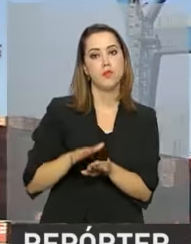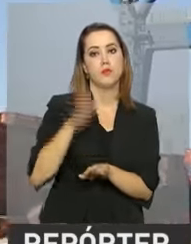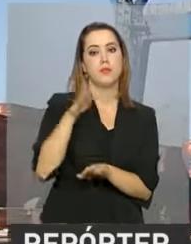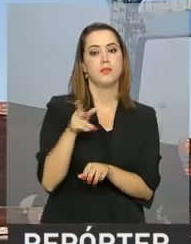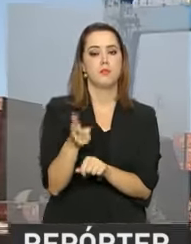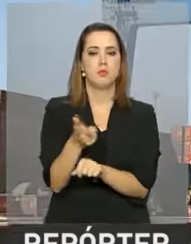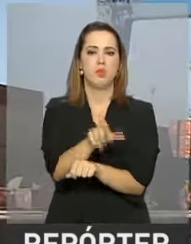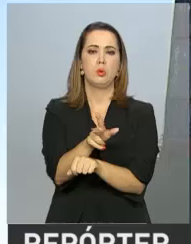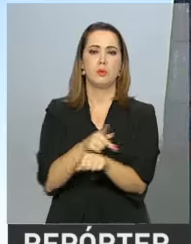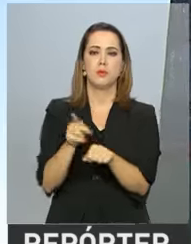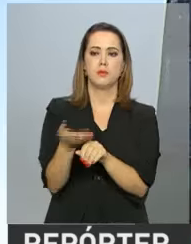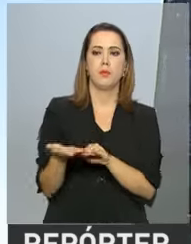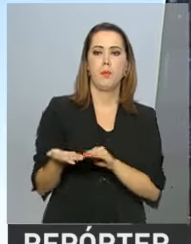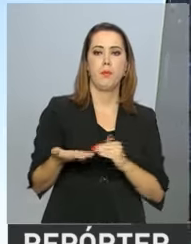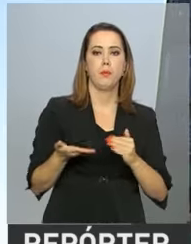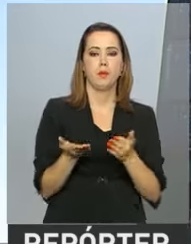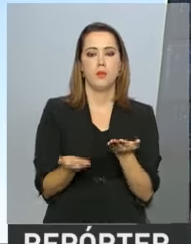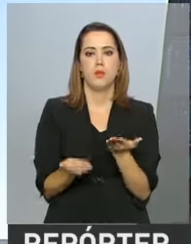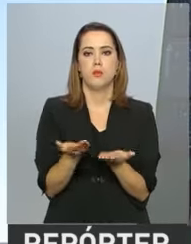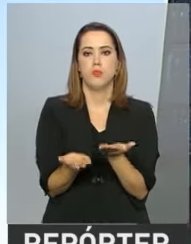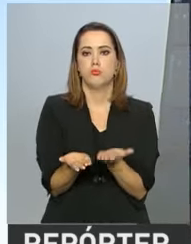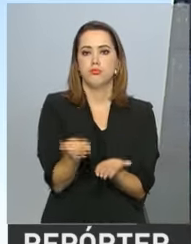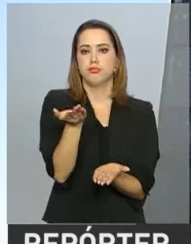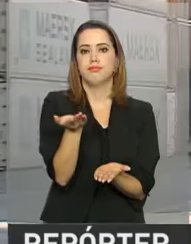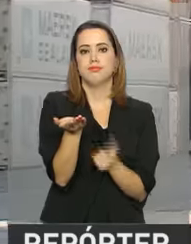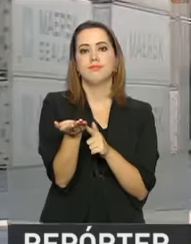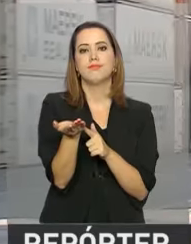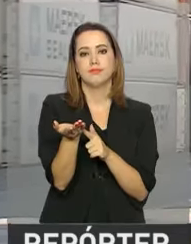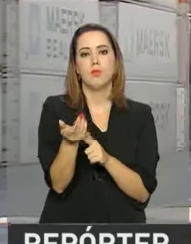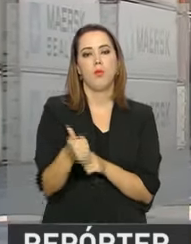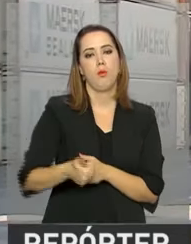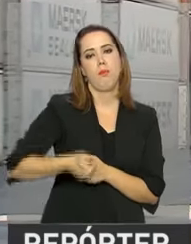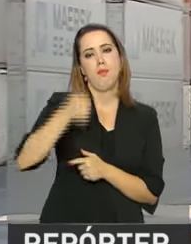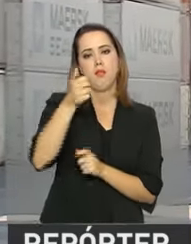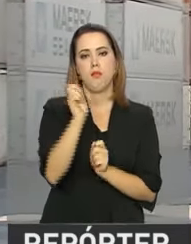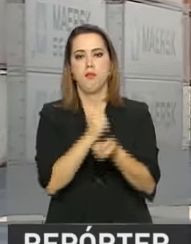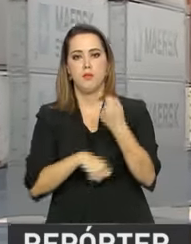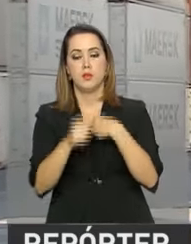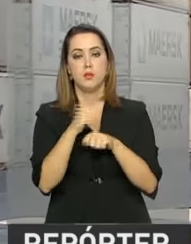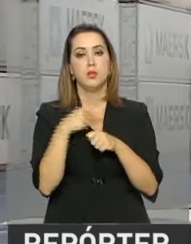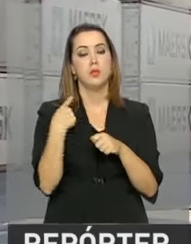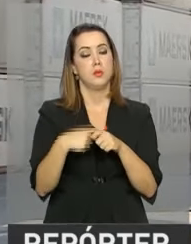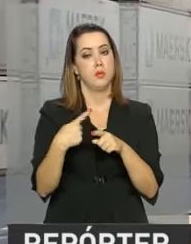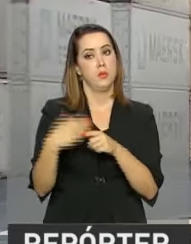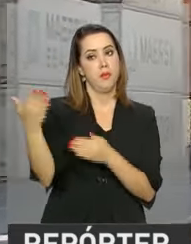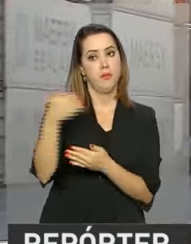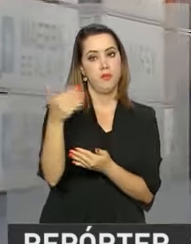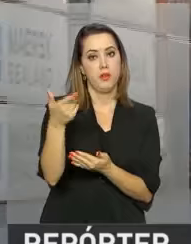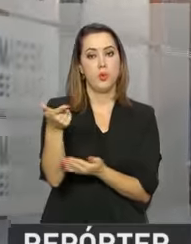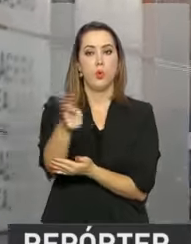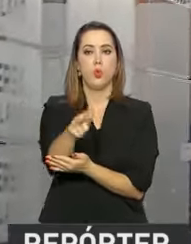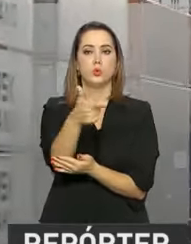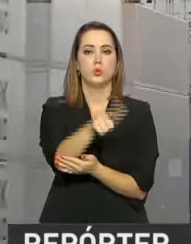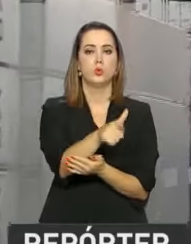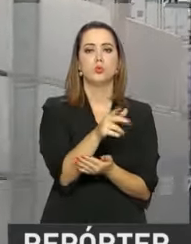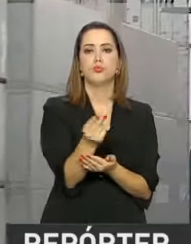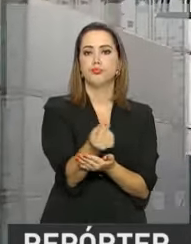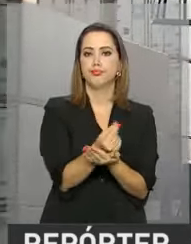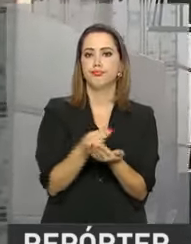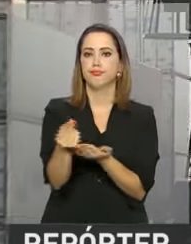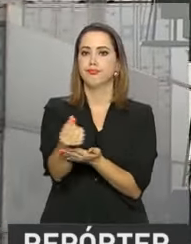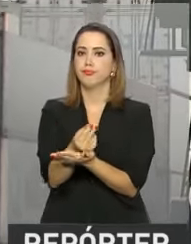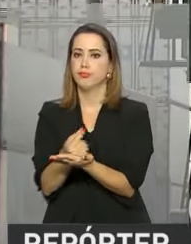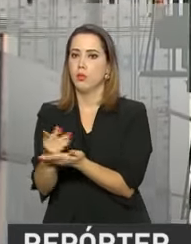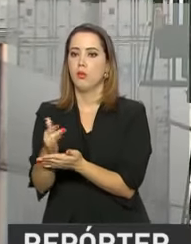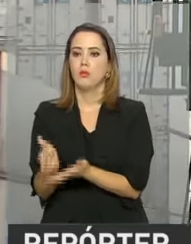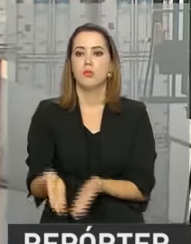comercial tem um superávit e fica favorável à economia. Isso porque atrai moeda estrangeira e ajuda na geração de empregos.